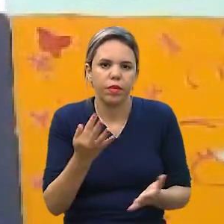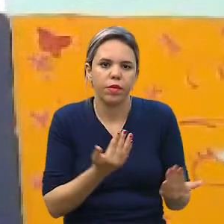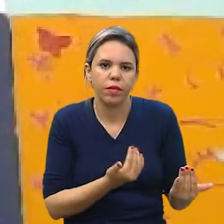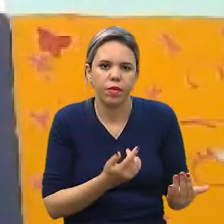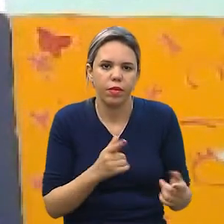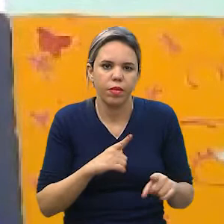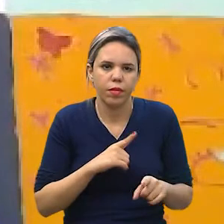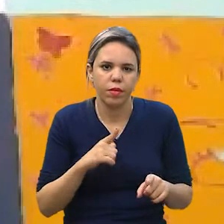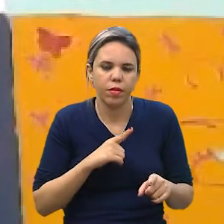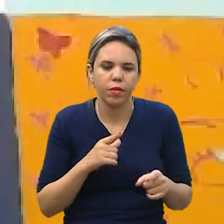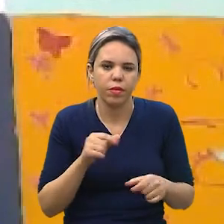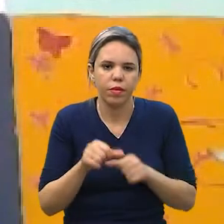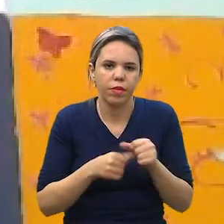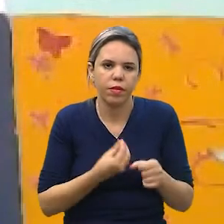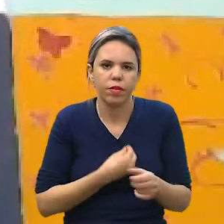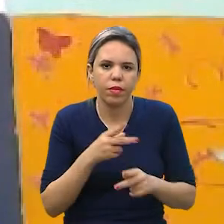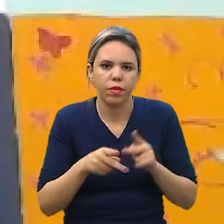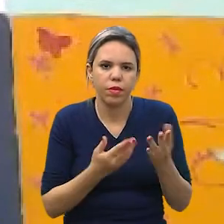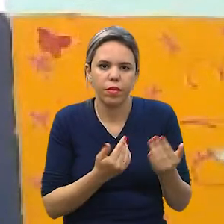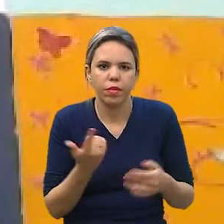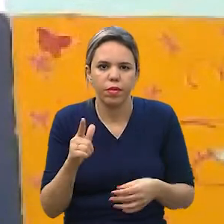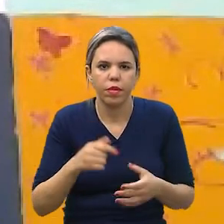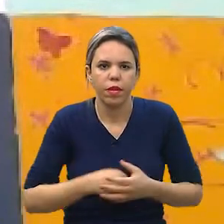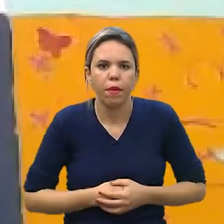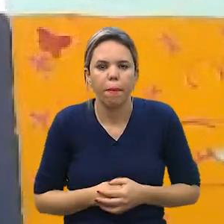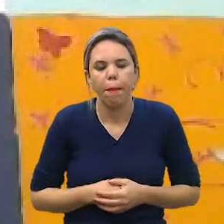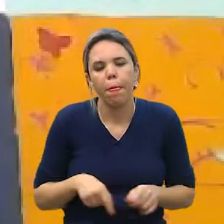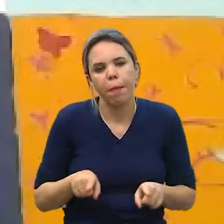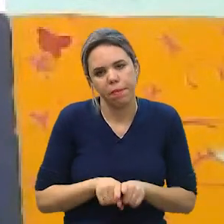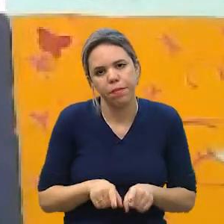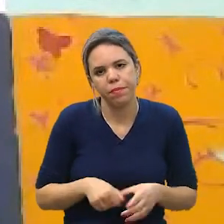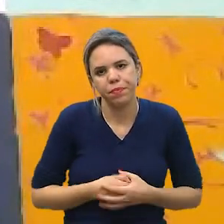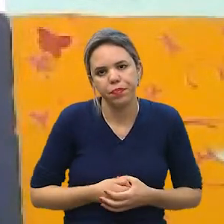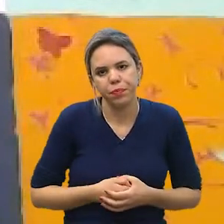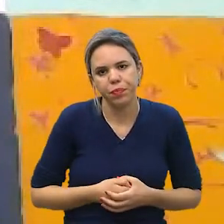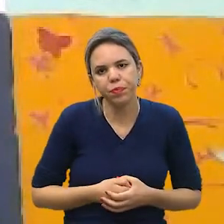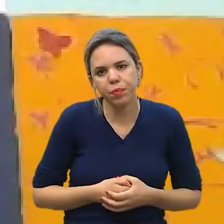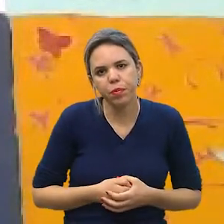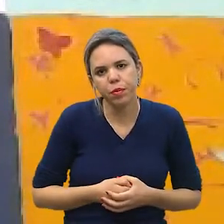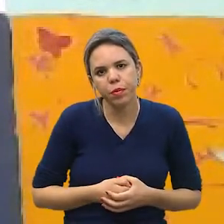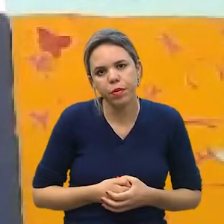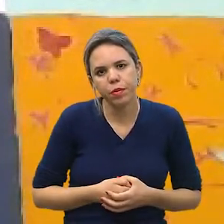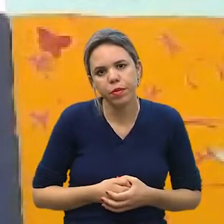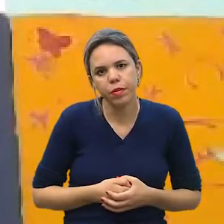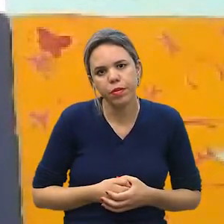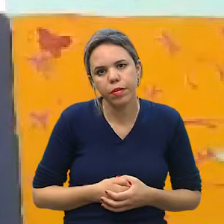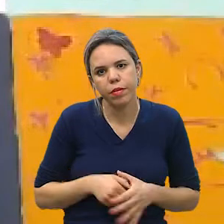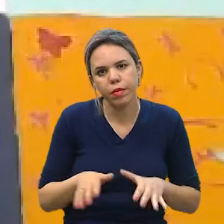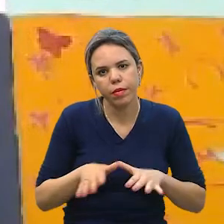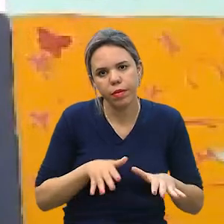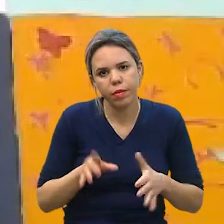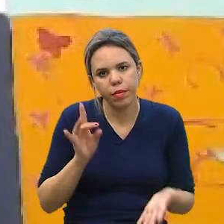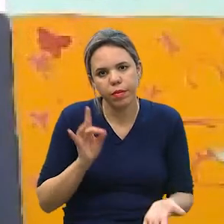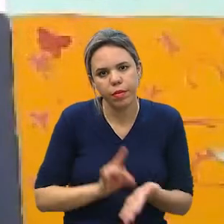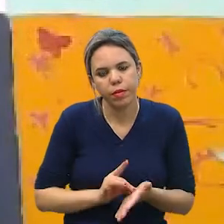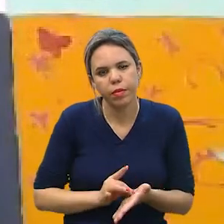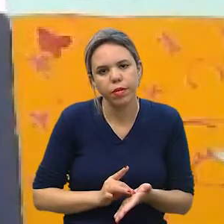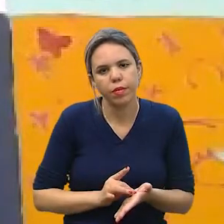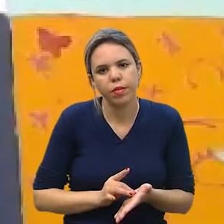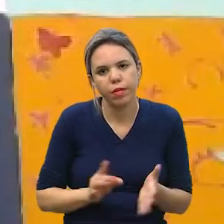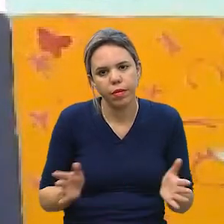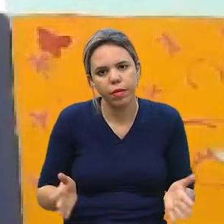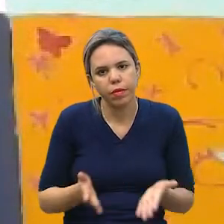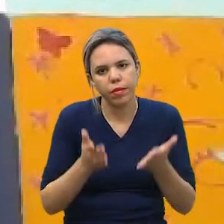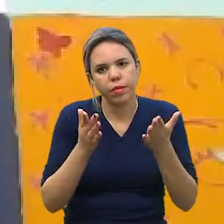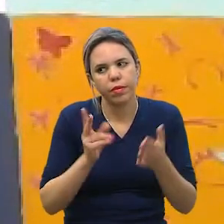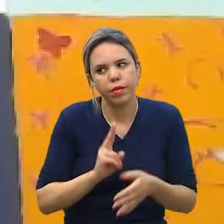a gente está impactando na vida de muitos outros também, né? Então, é isso que move realmente, que é o nosso combustível